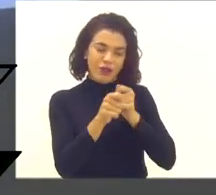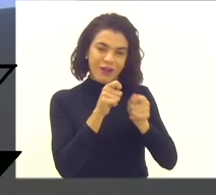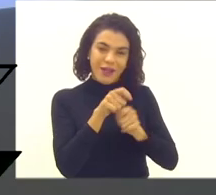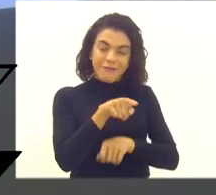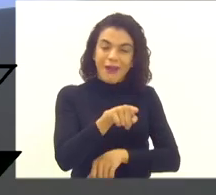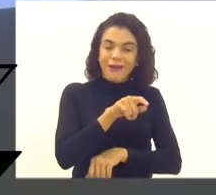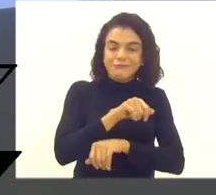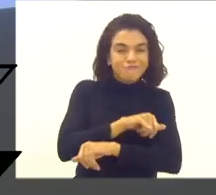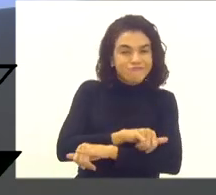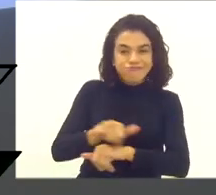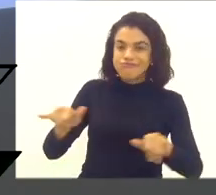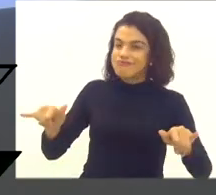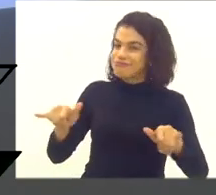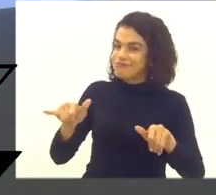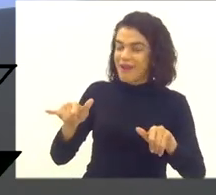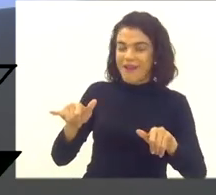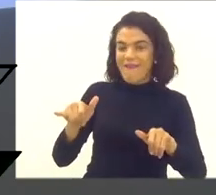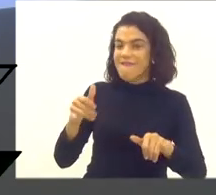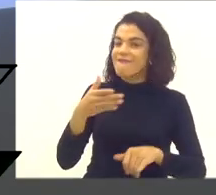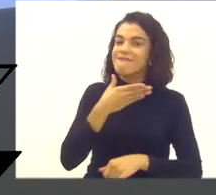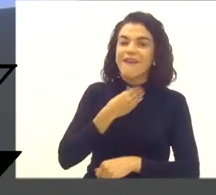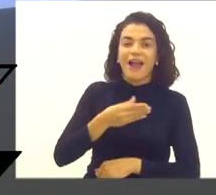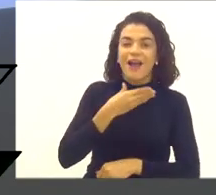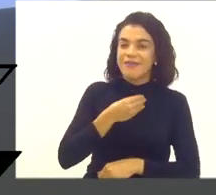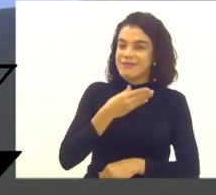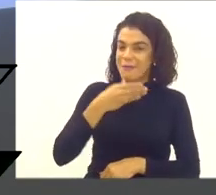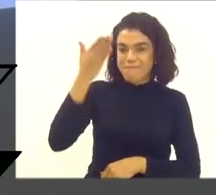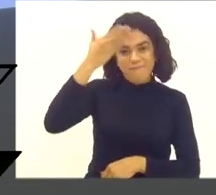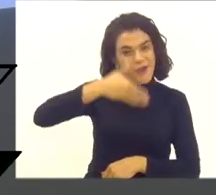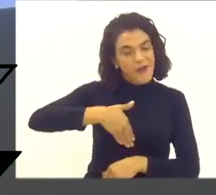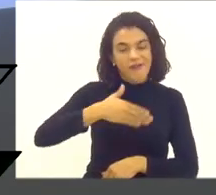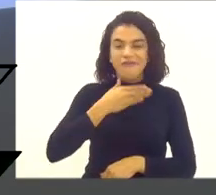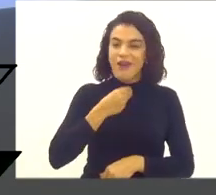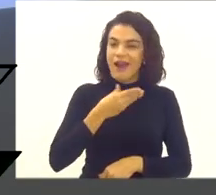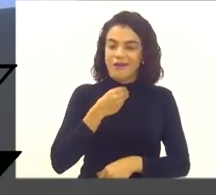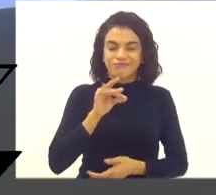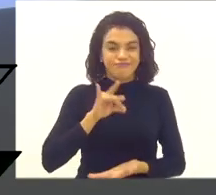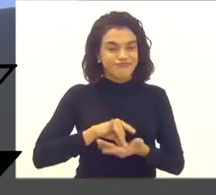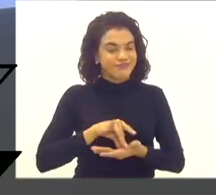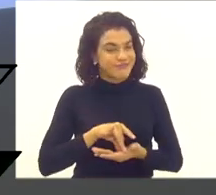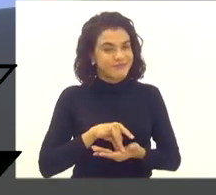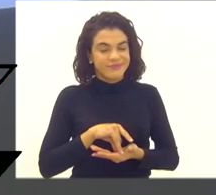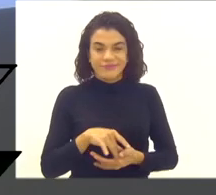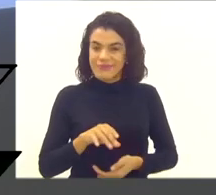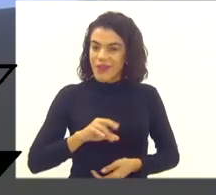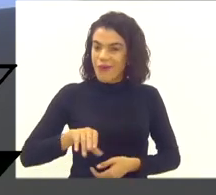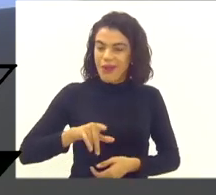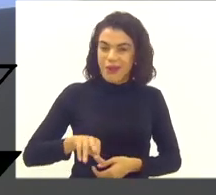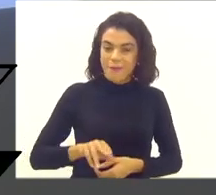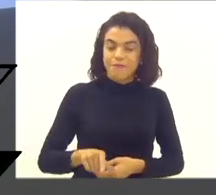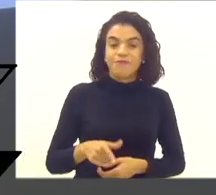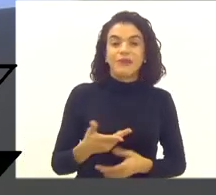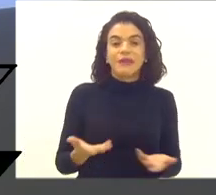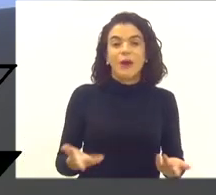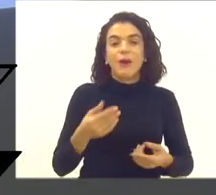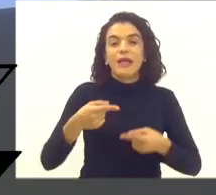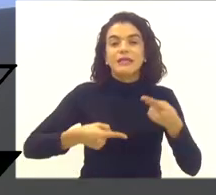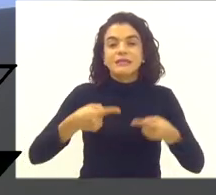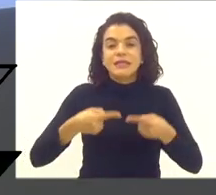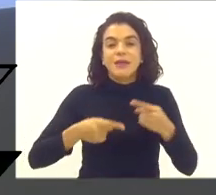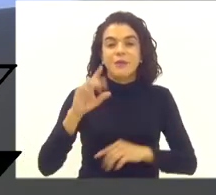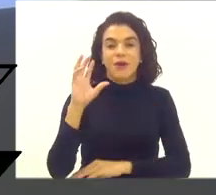divulgando informações que são comprovadamente falsas a gente tem uma discussão sobre o